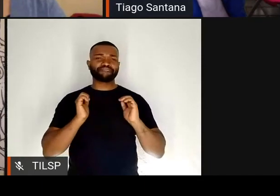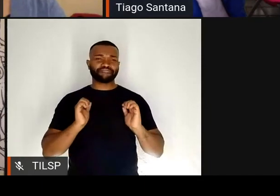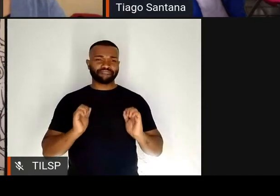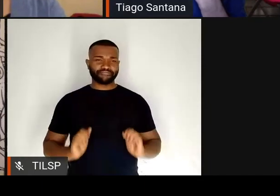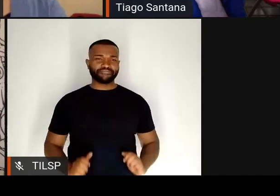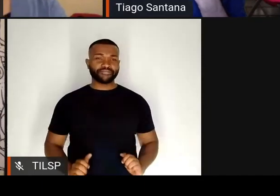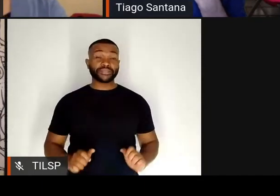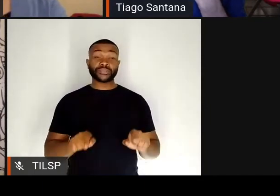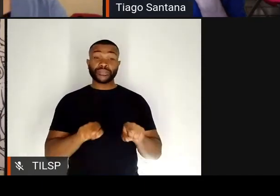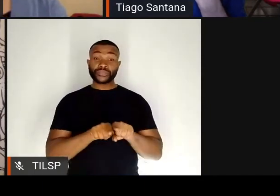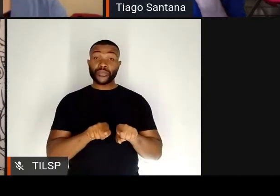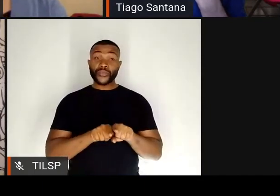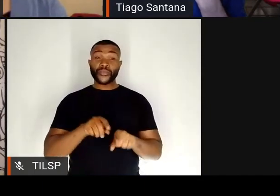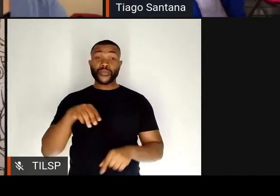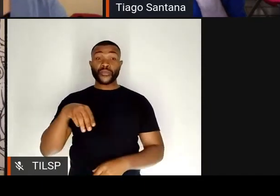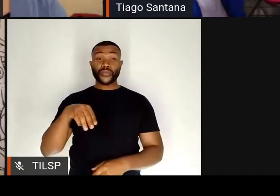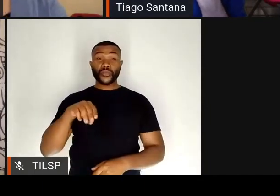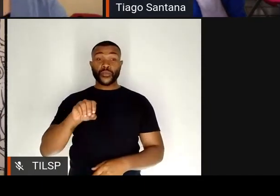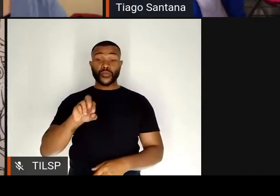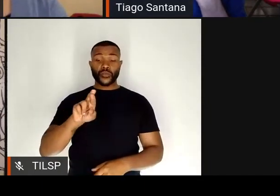e morais, assim, no sentido